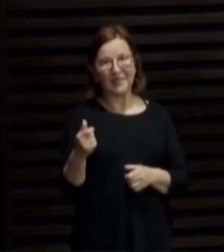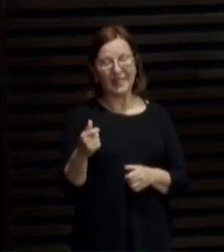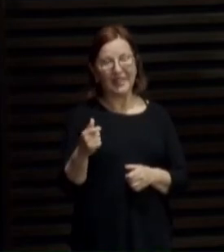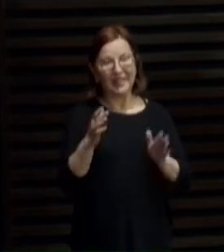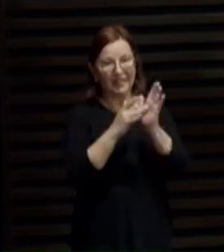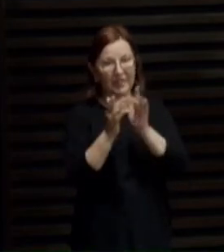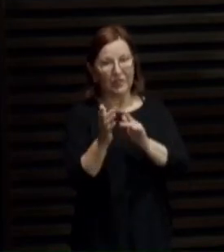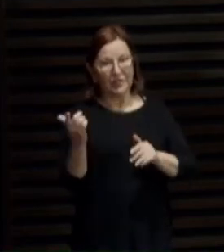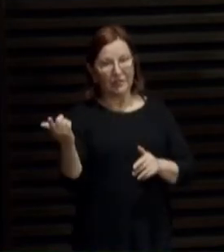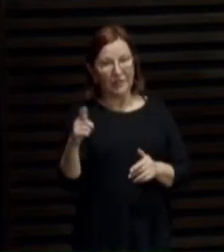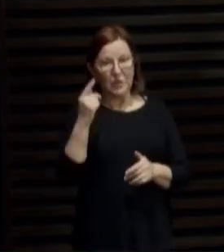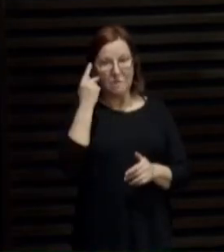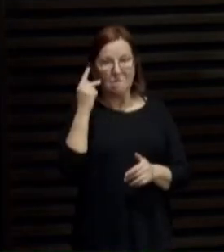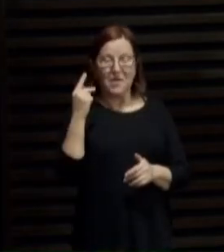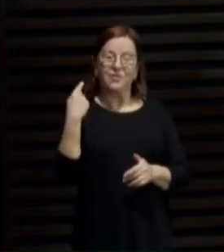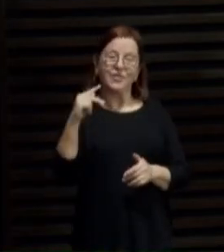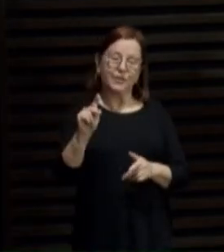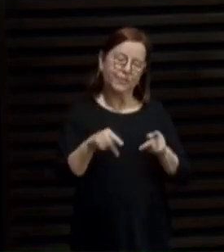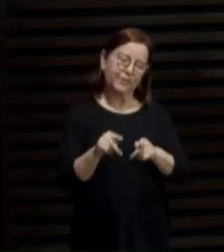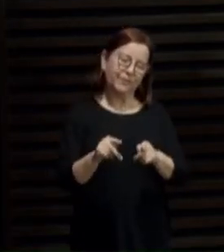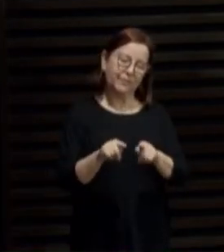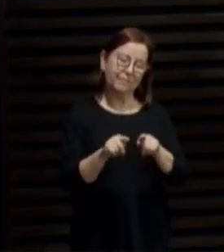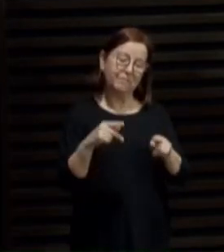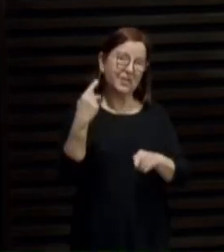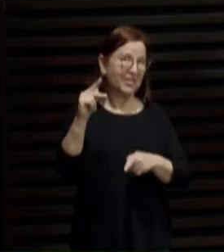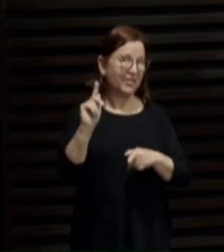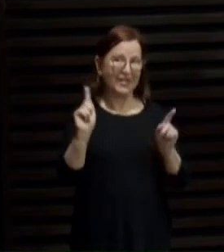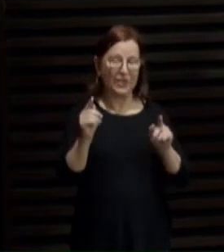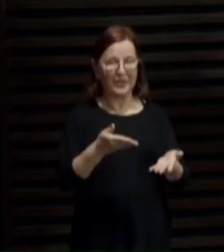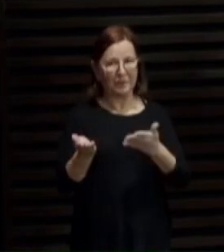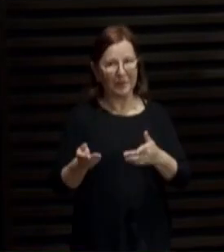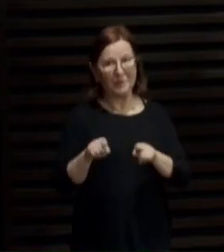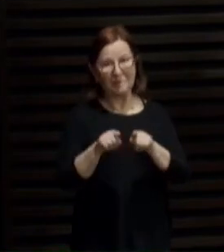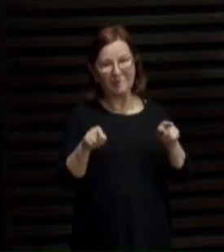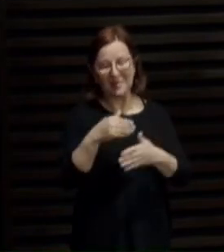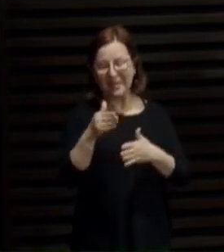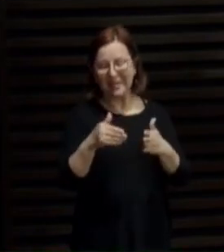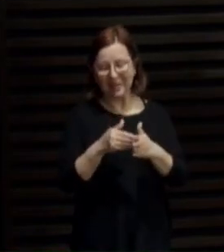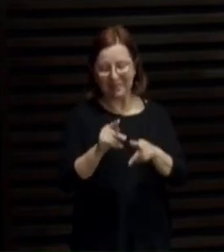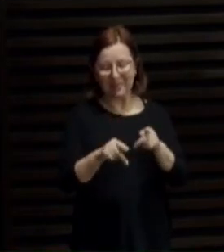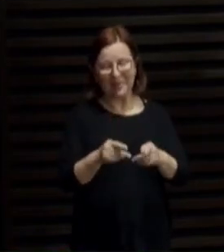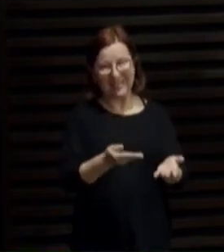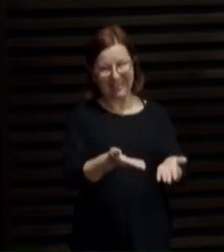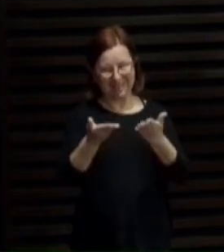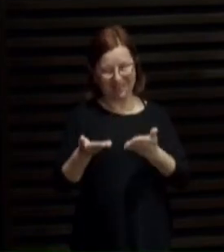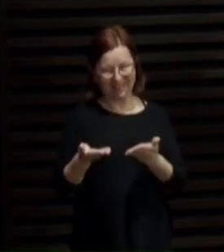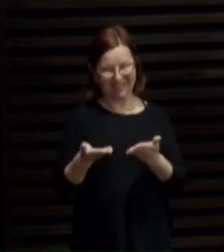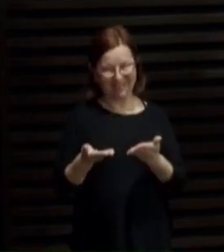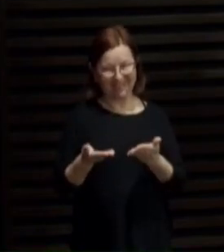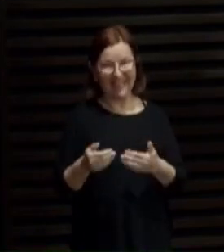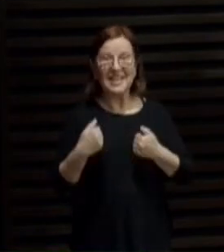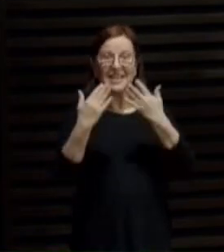seus não receberam, mas a todos quantos o receberam,